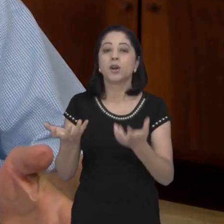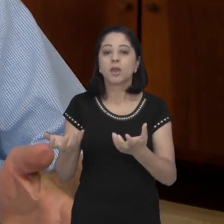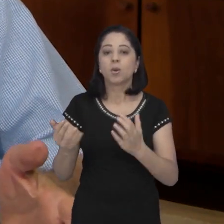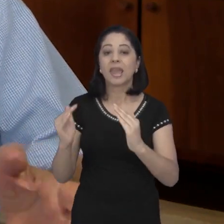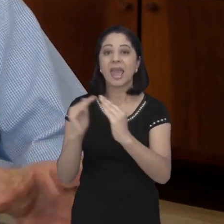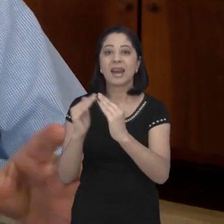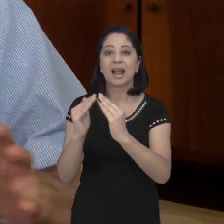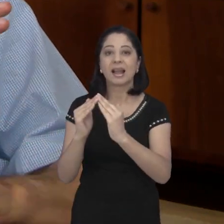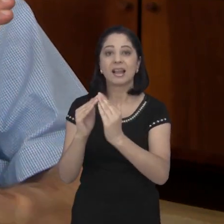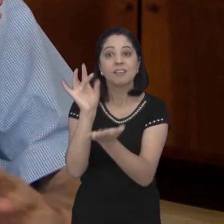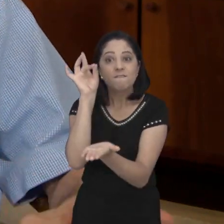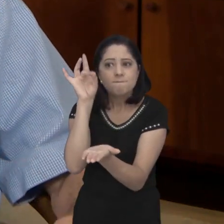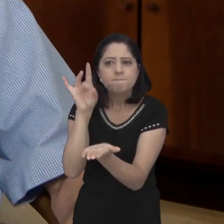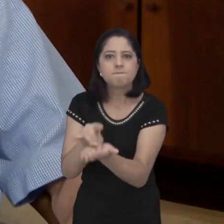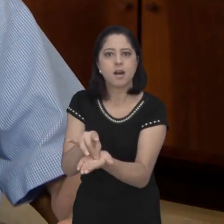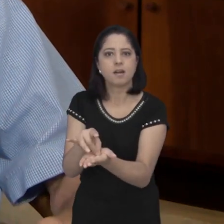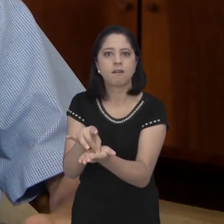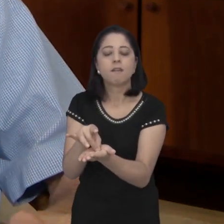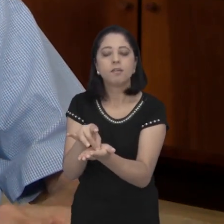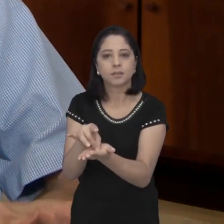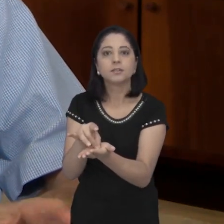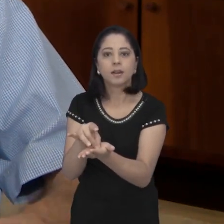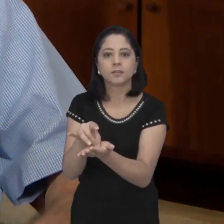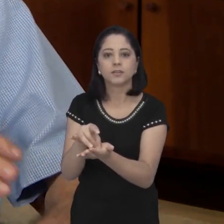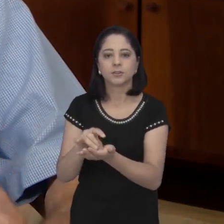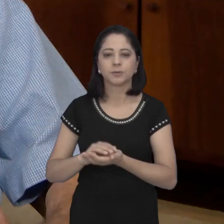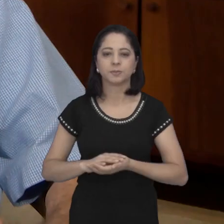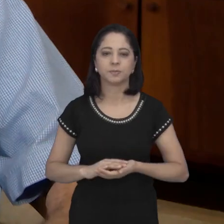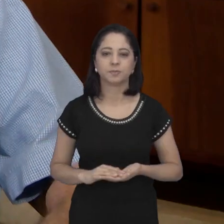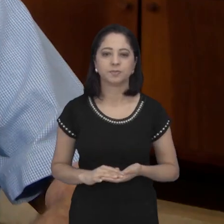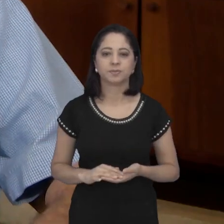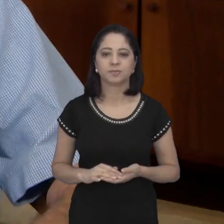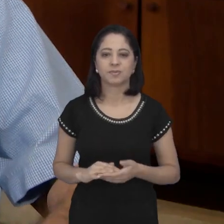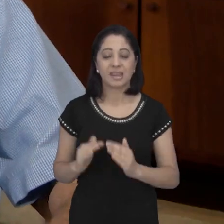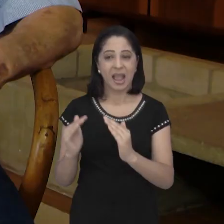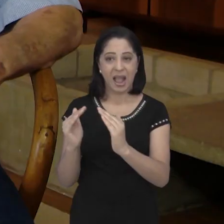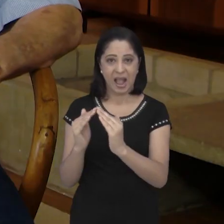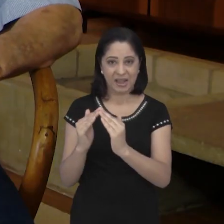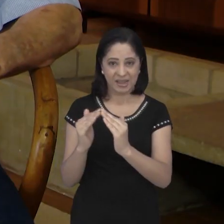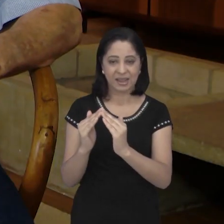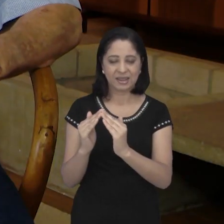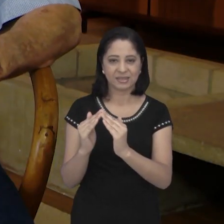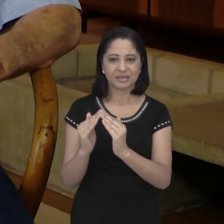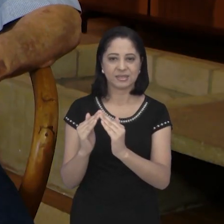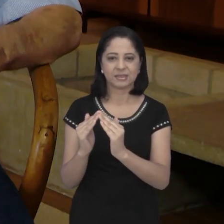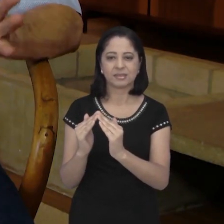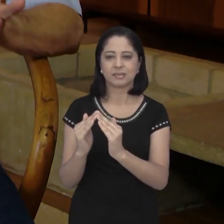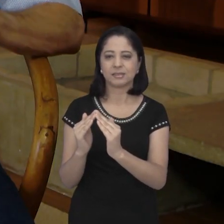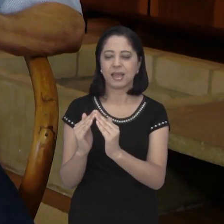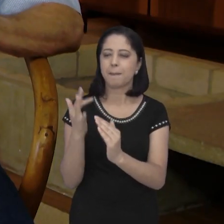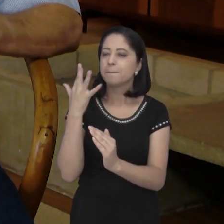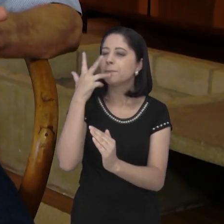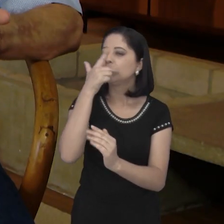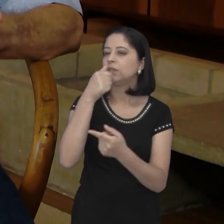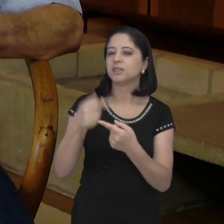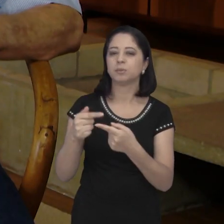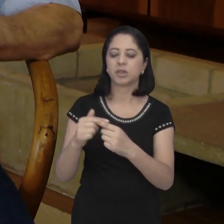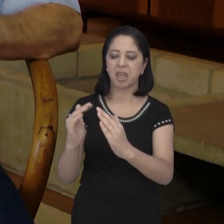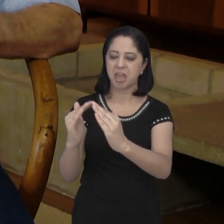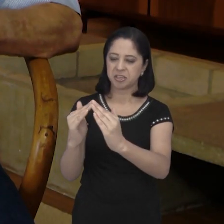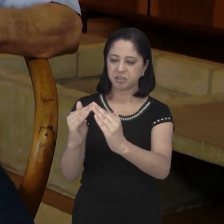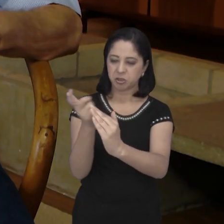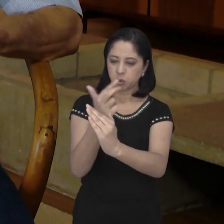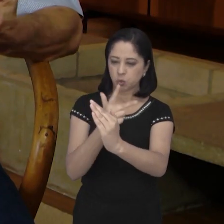justamente isso, né? São as linhas bastante simples e sem nenhum enfeite, sem